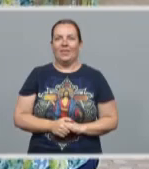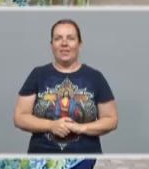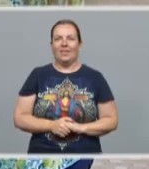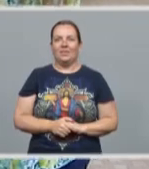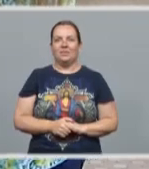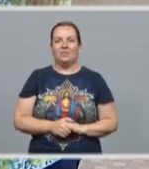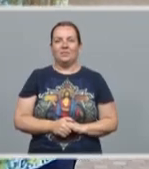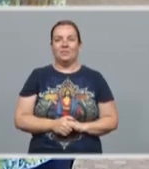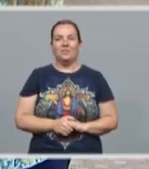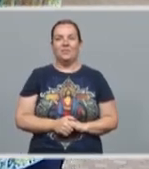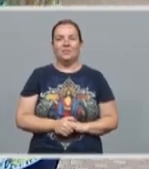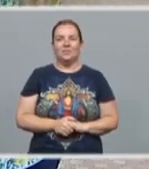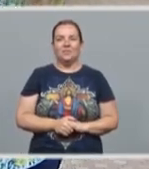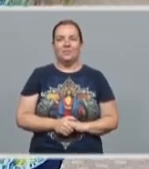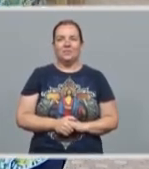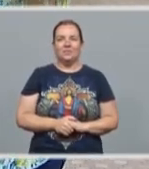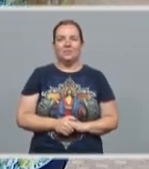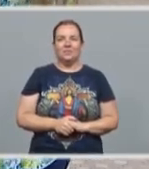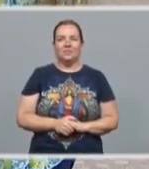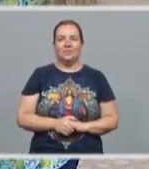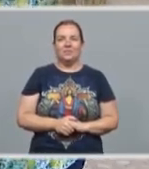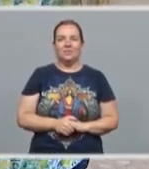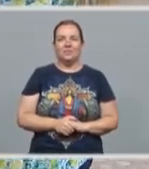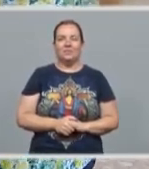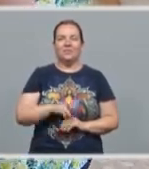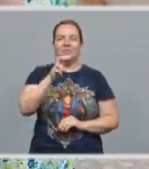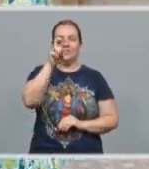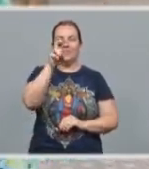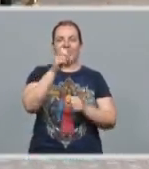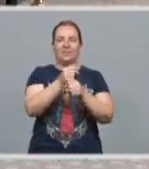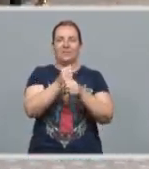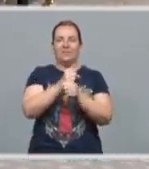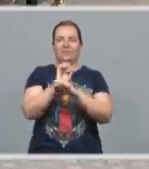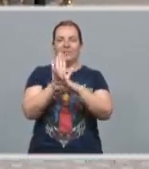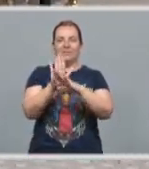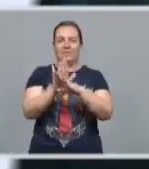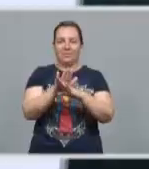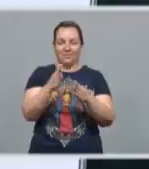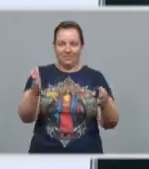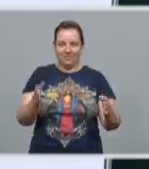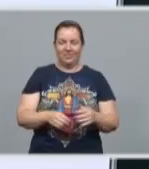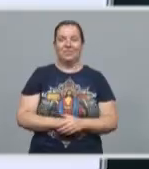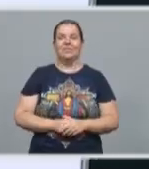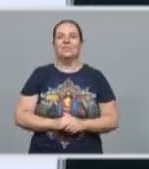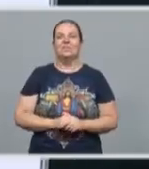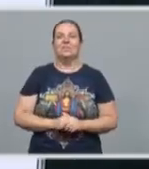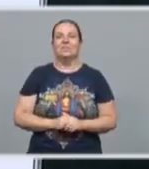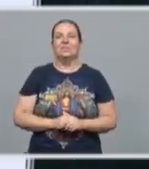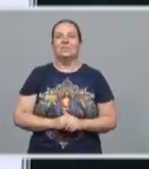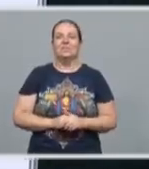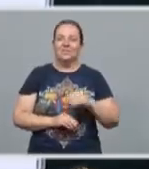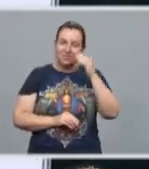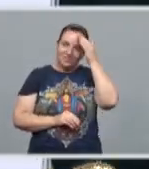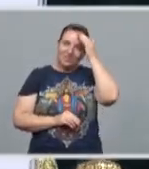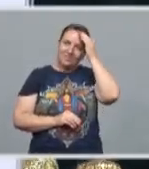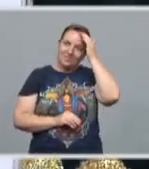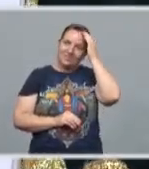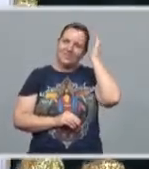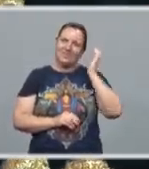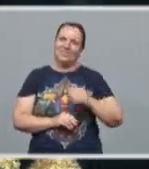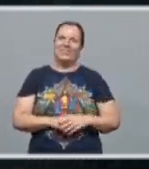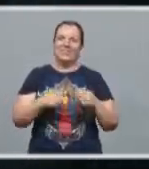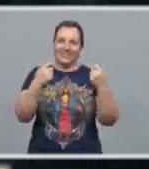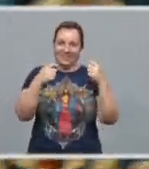Quanto tempo, Silvia? Quantos anos? 5 anos. Evangelizar é preciso, não é não? É ou